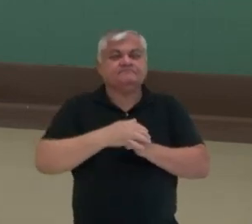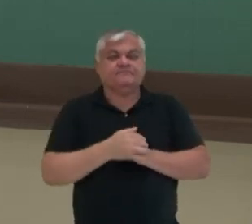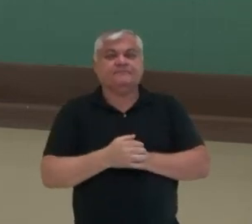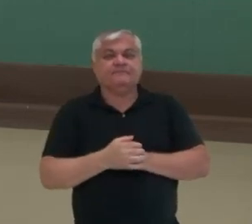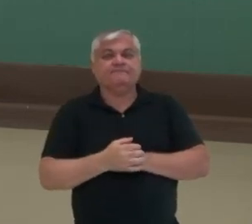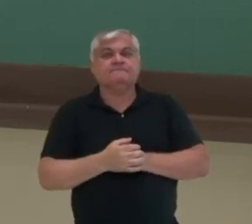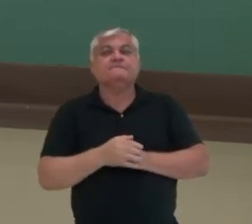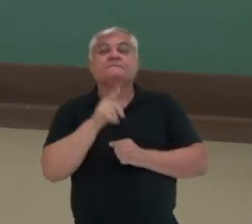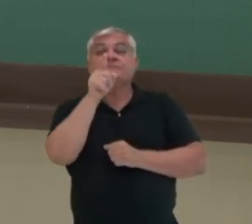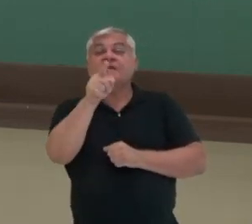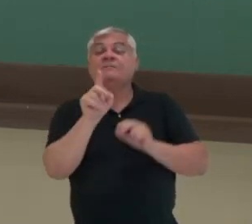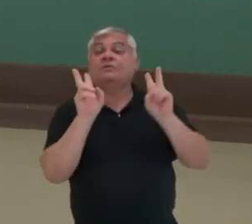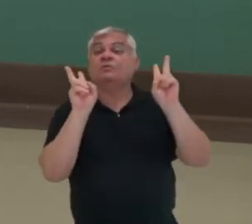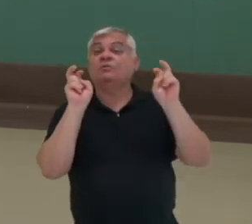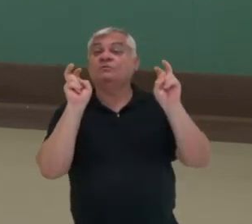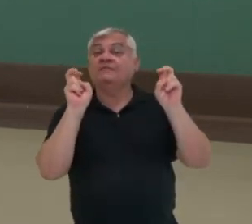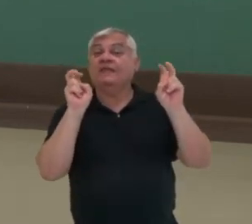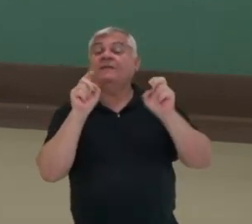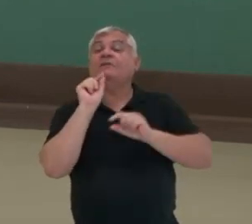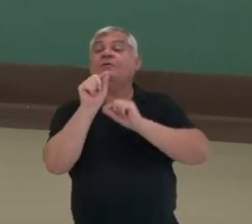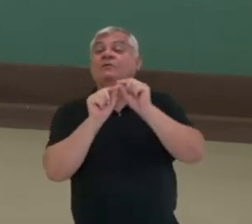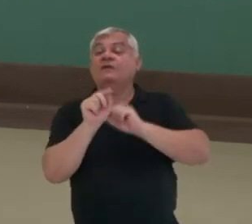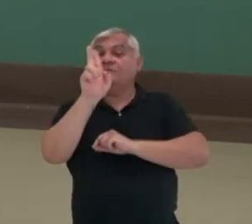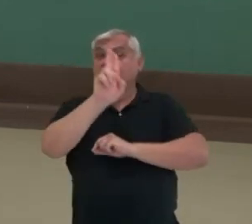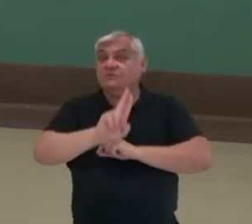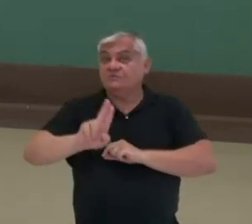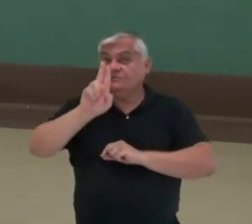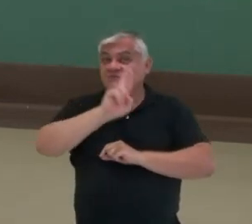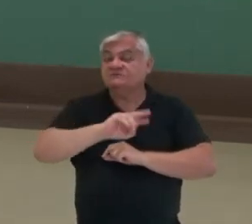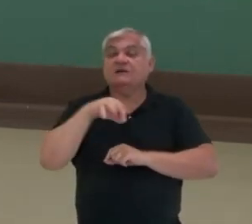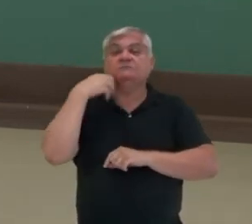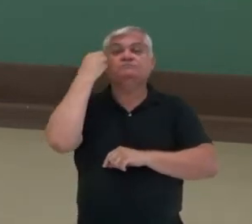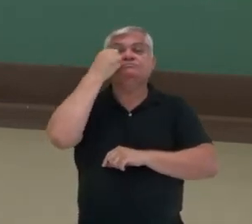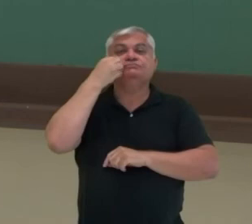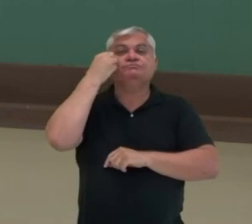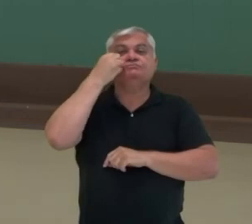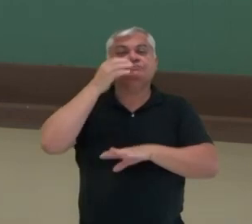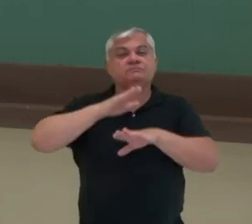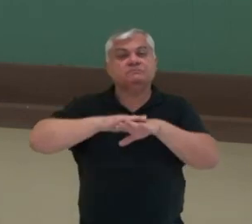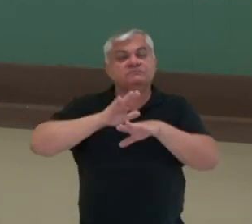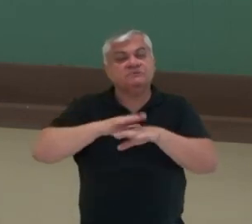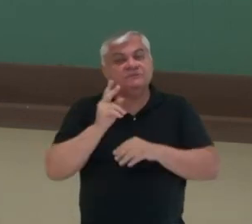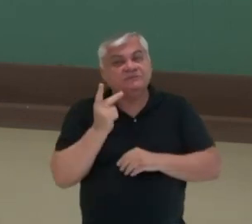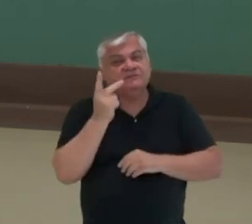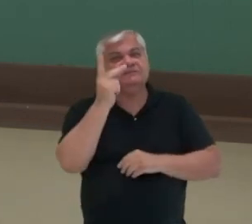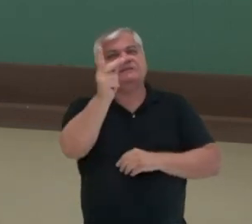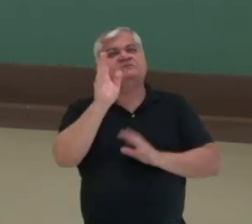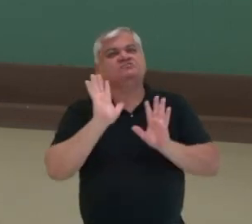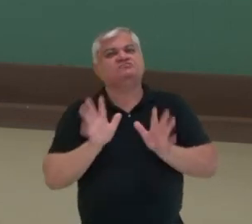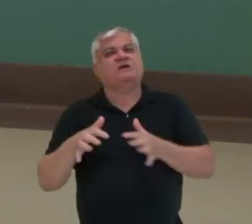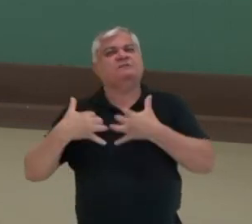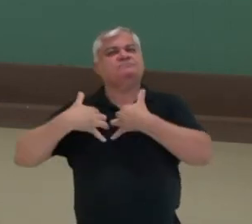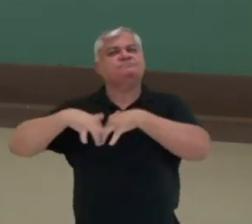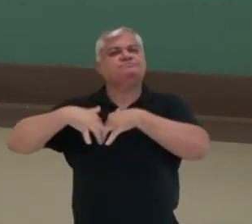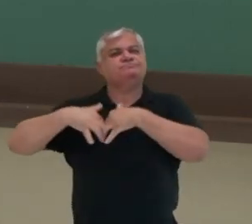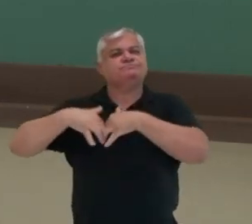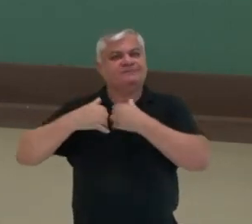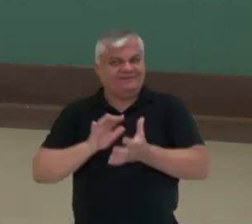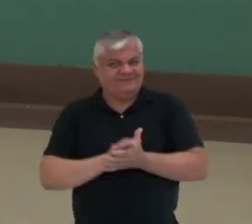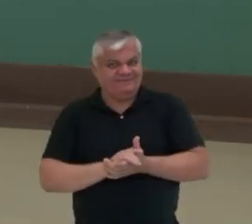Desenvolva o tema proposto procurando usar os conhecimentos adquiridos e as reflexões feitas ao longo da sua